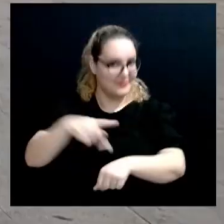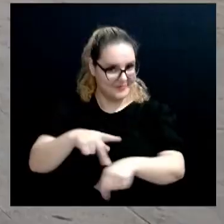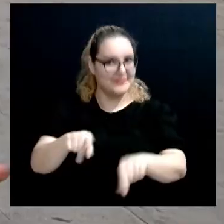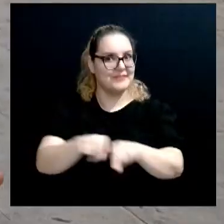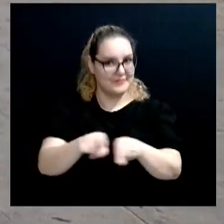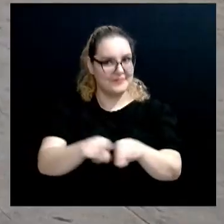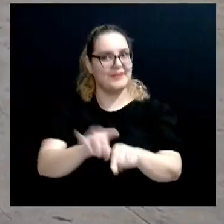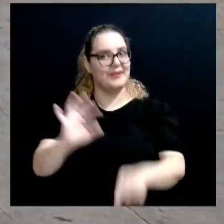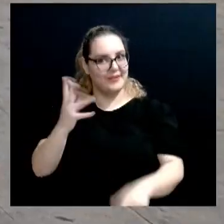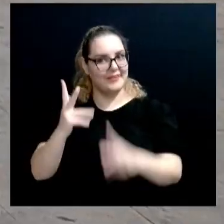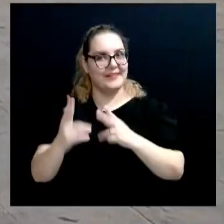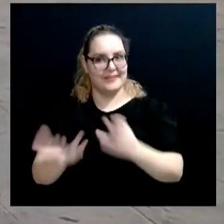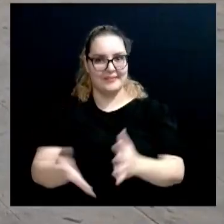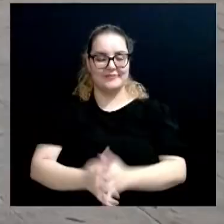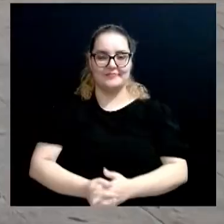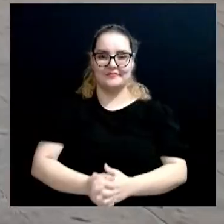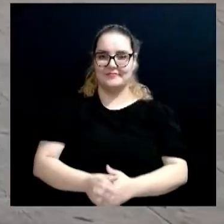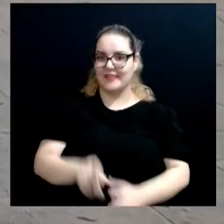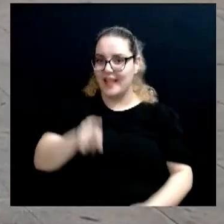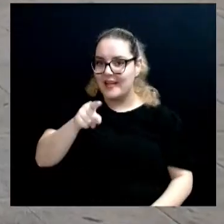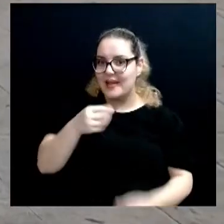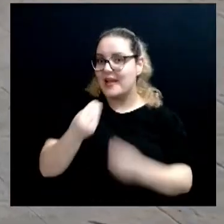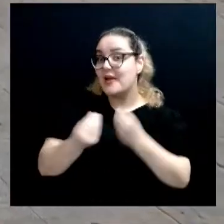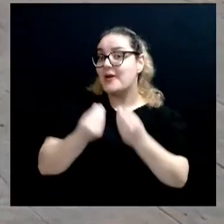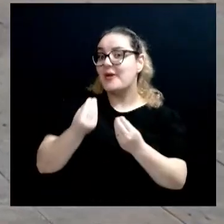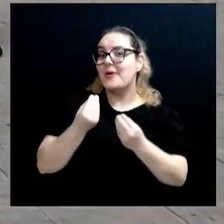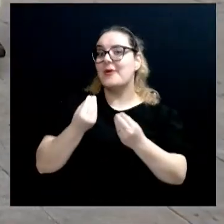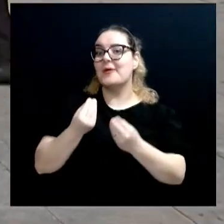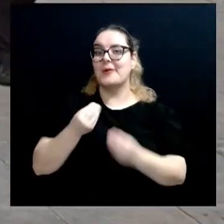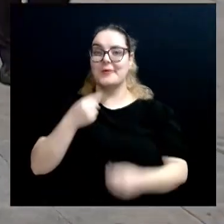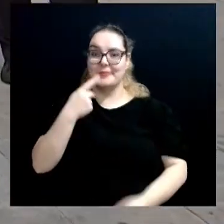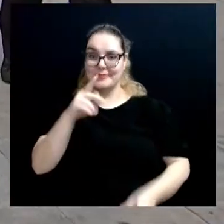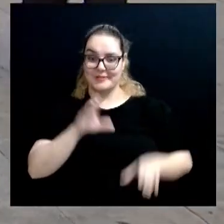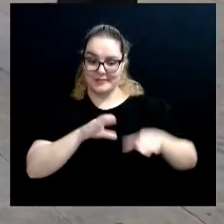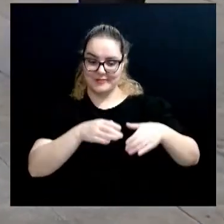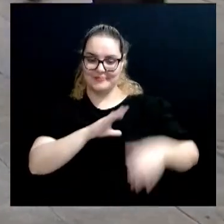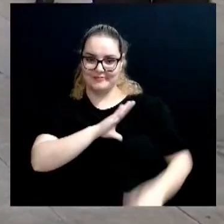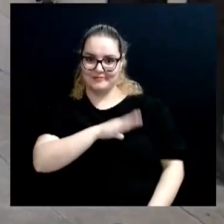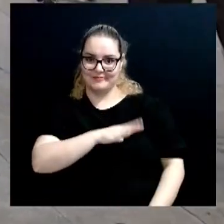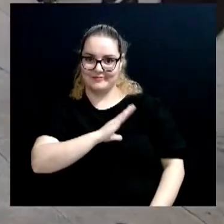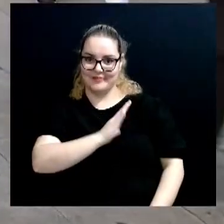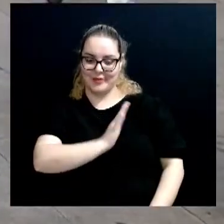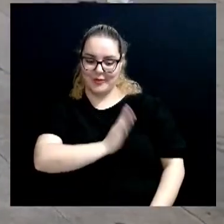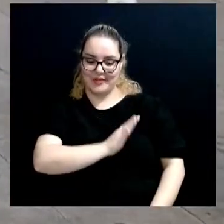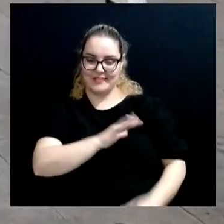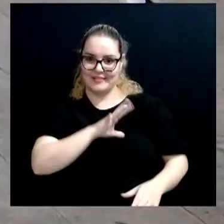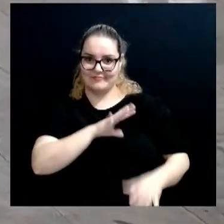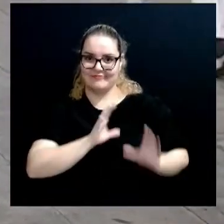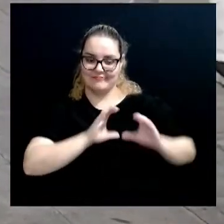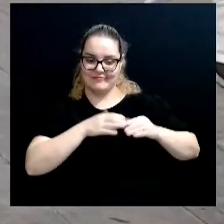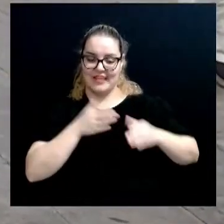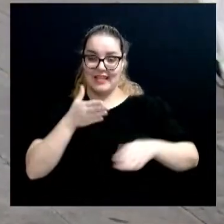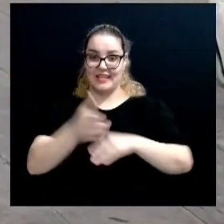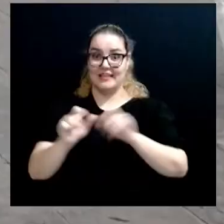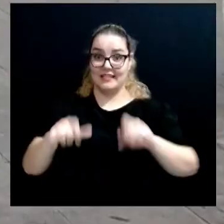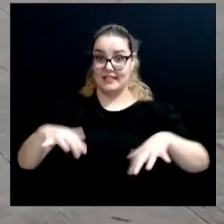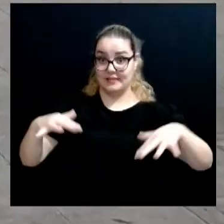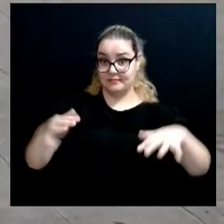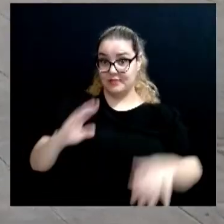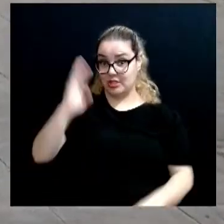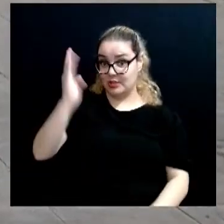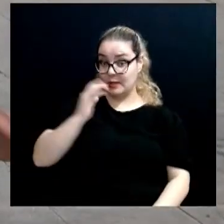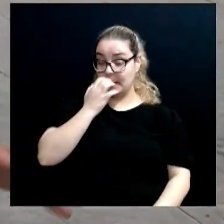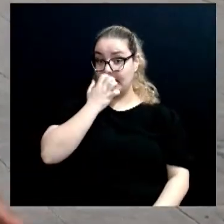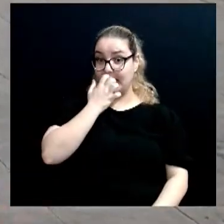coisa. E você, como que fica quando seu time do coração ou a seleção brasileira entra em campo? Tem quem sofre até o apito